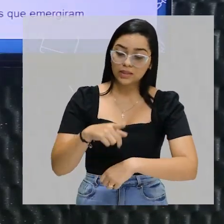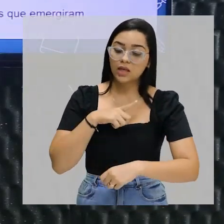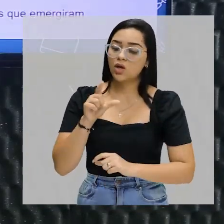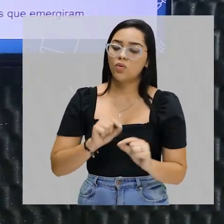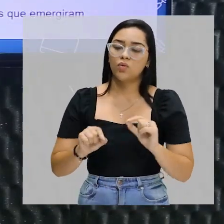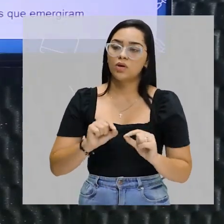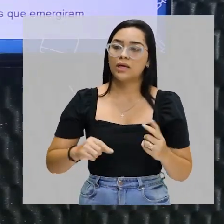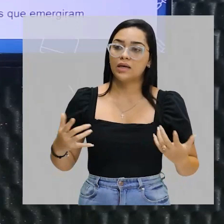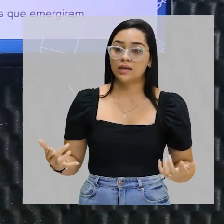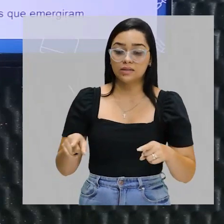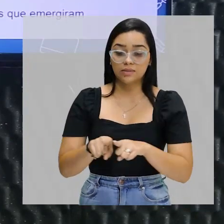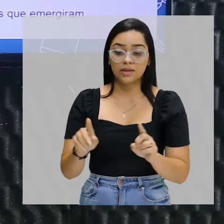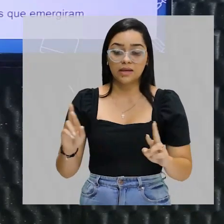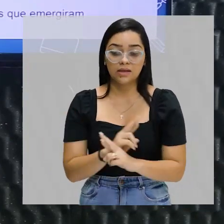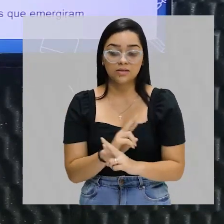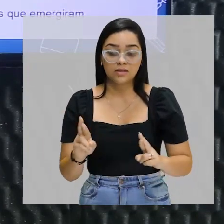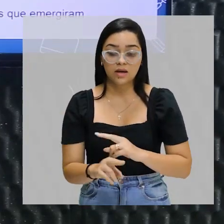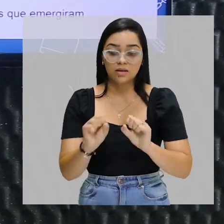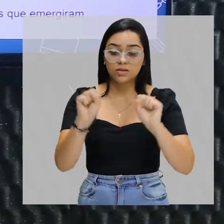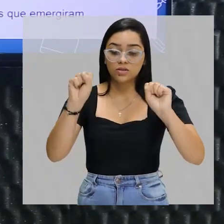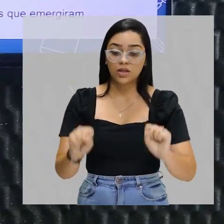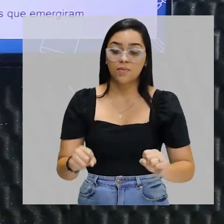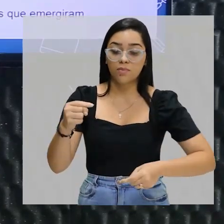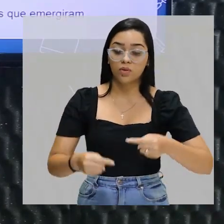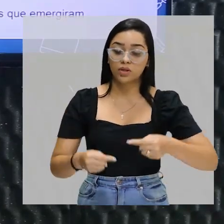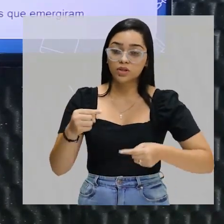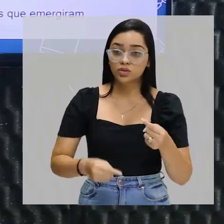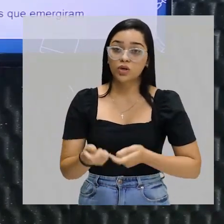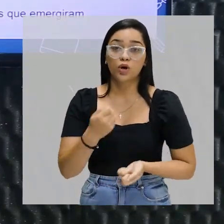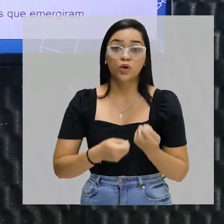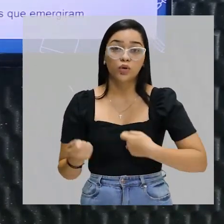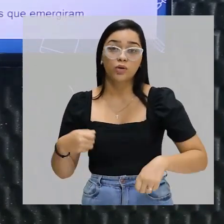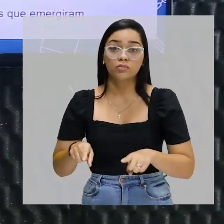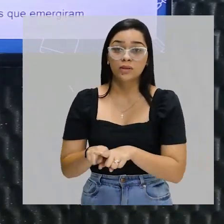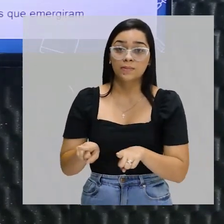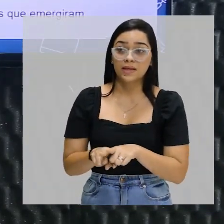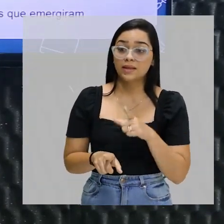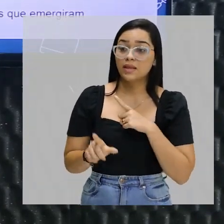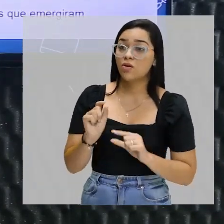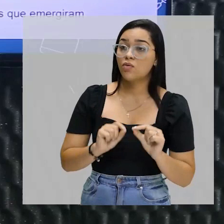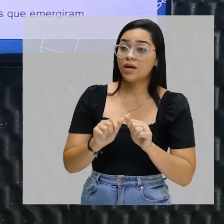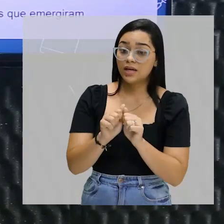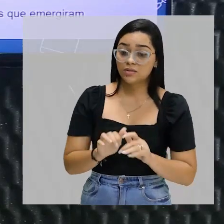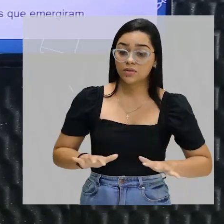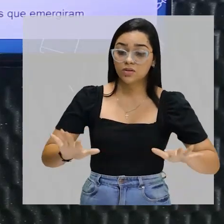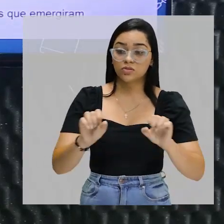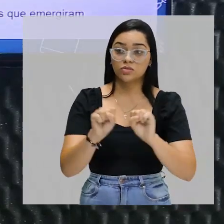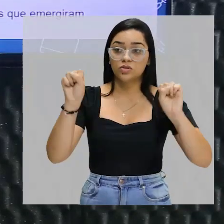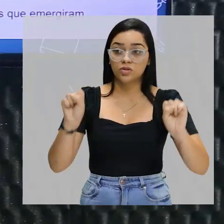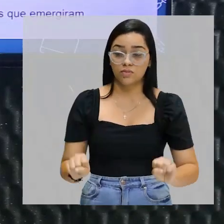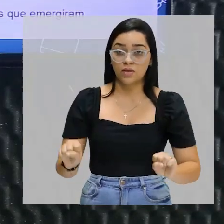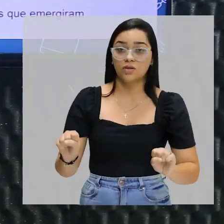tinham forças antagônicas também em relação aos seus sistemas políticos e econômicos os estados unidos buscando a expansão do sistema